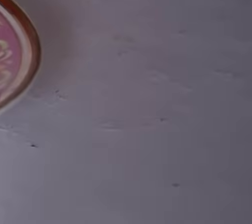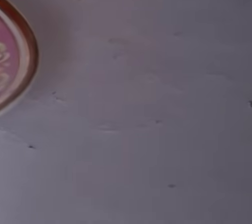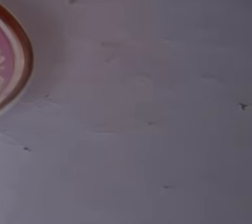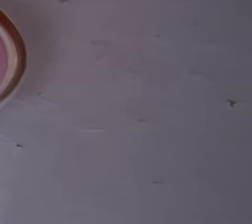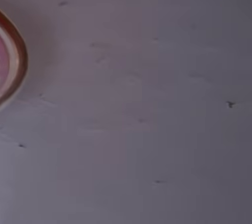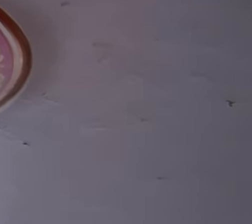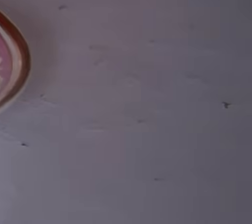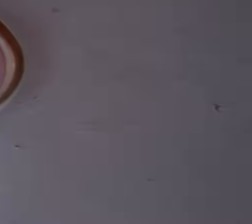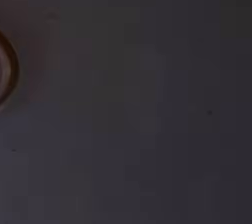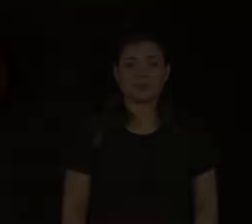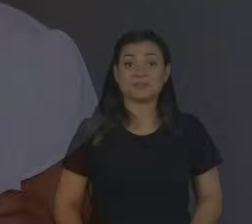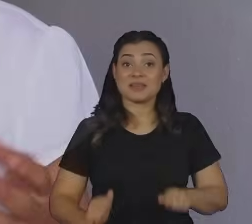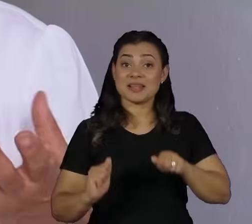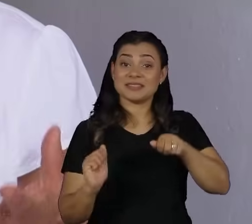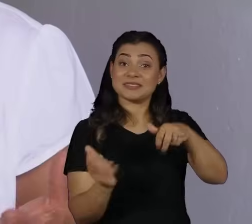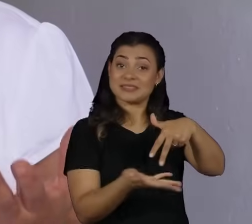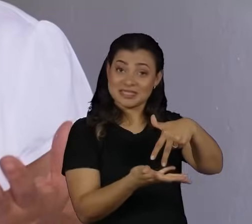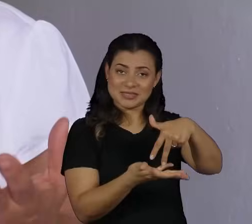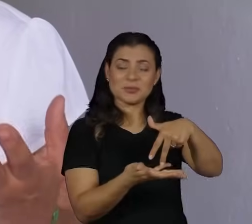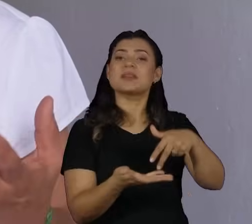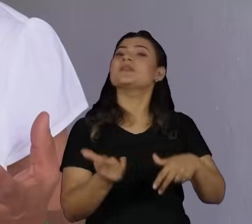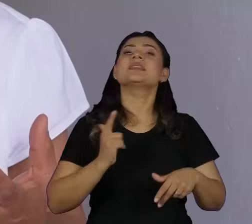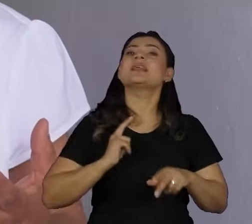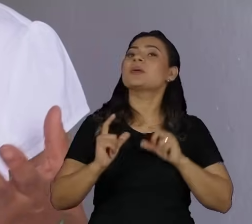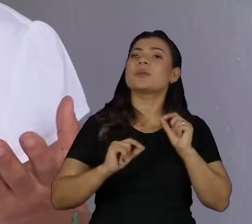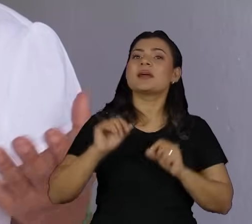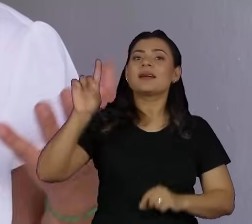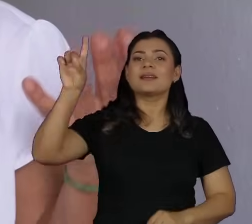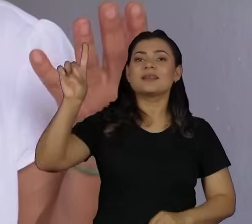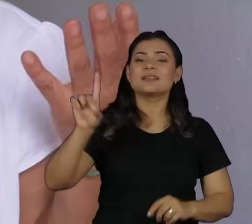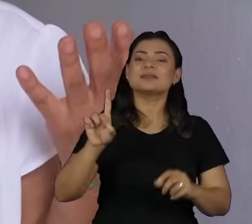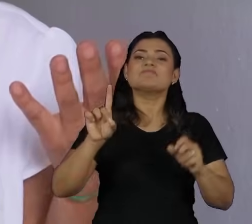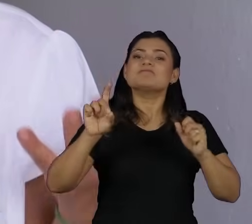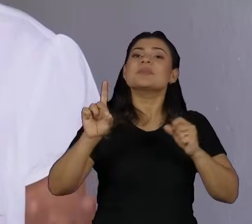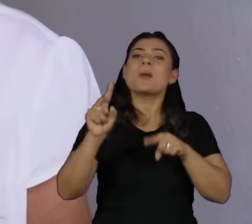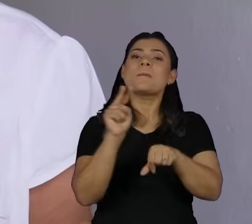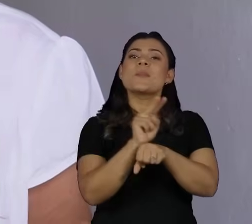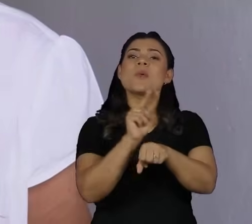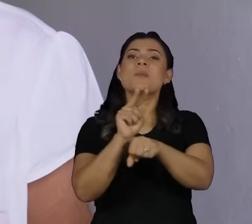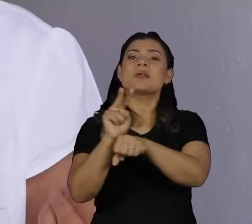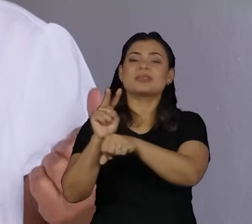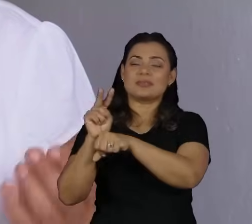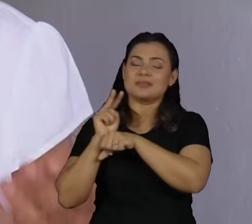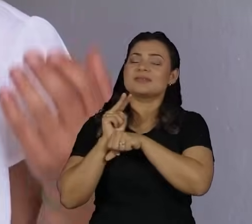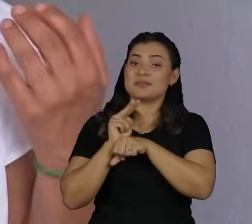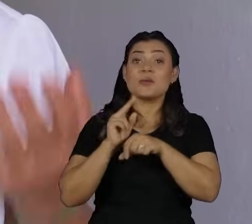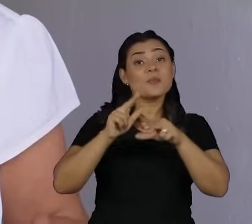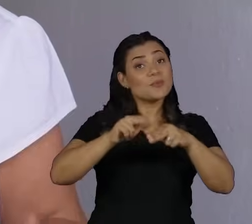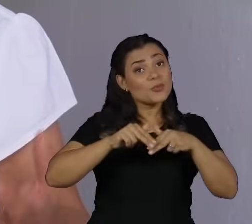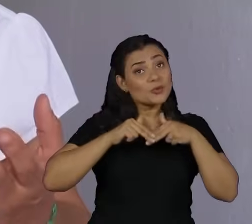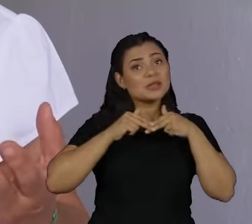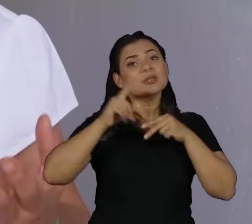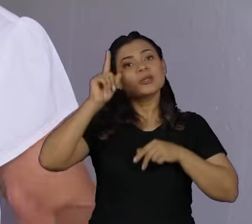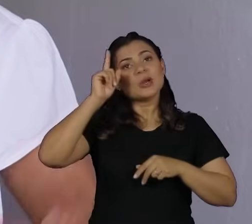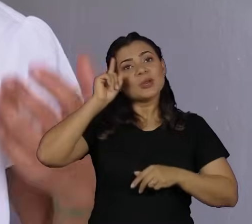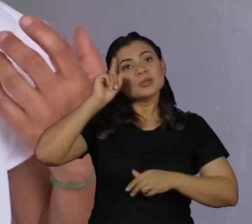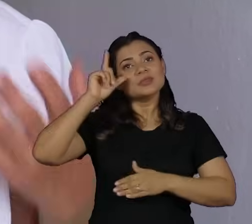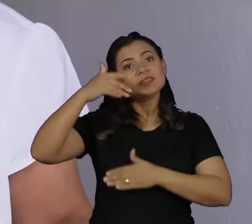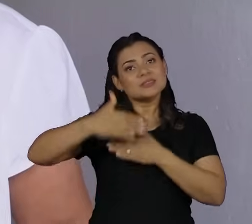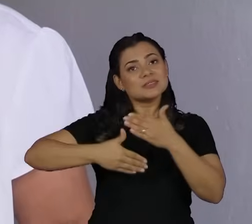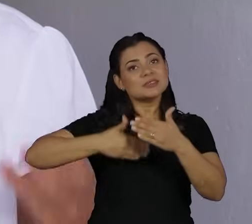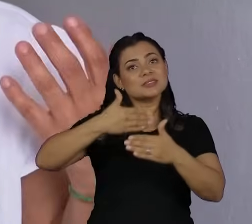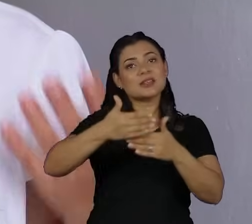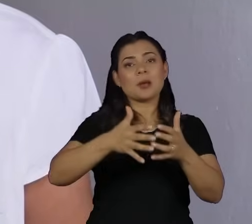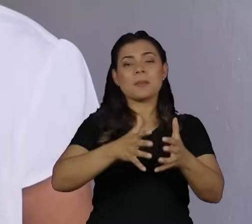O Estação Livre tem a luz de Deus e tem a proteção de Deus. Por isso, cada dia que passa